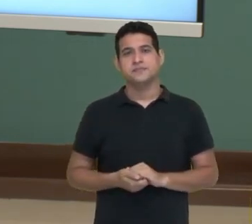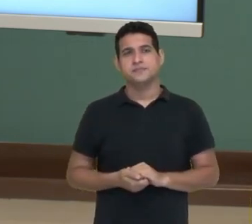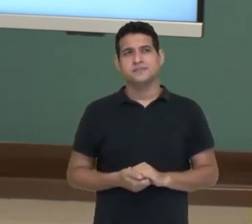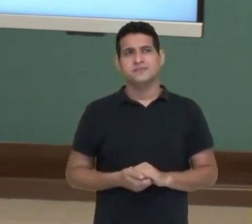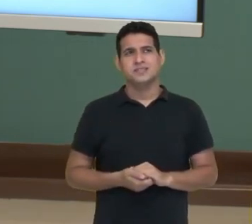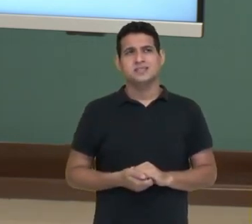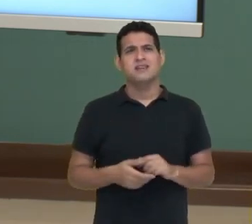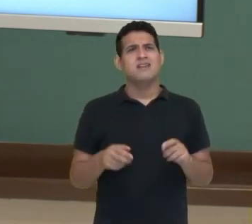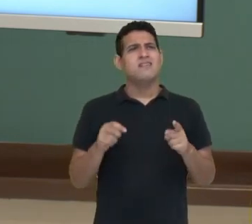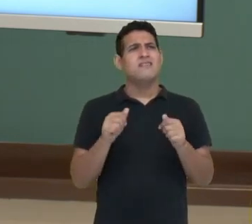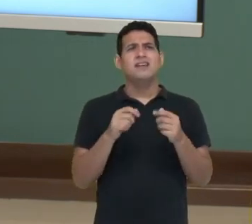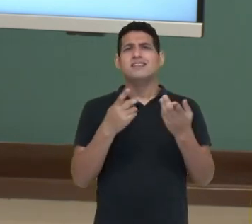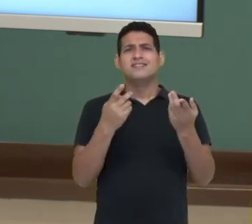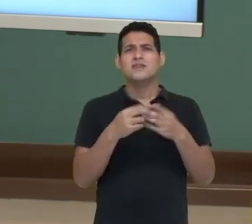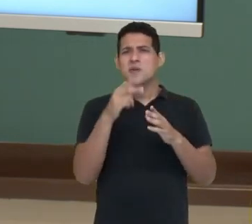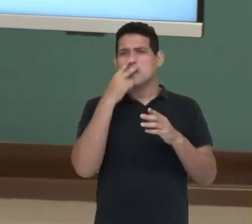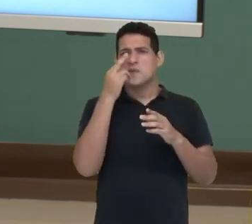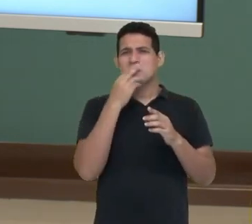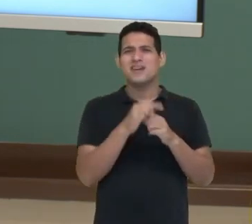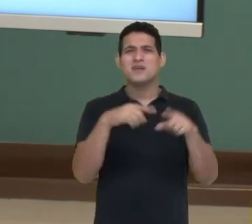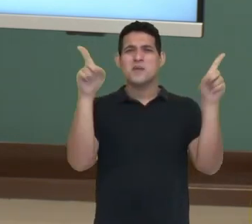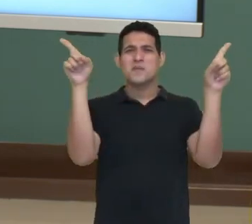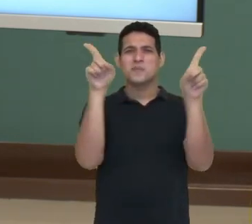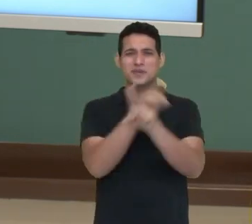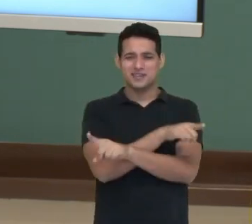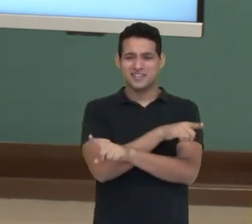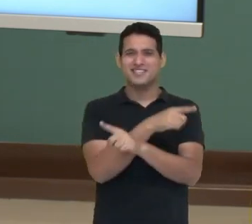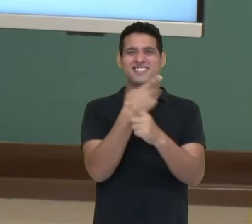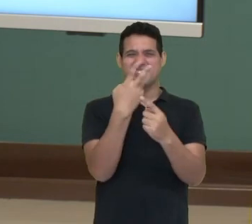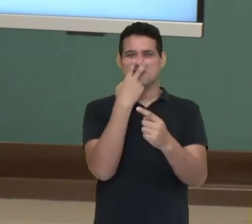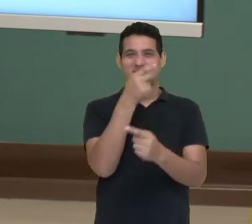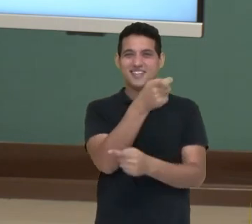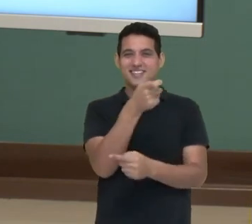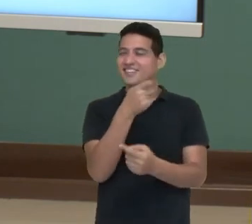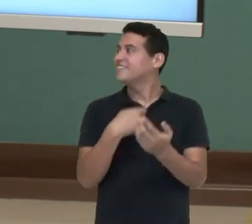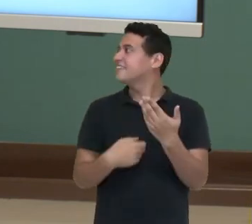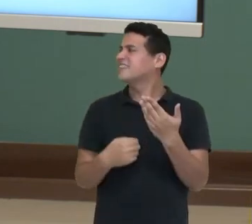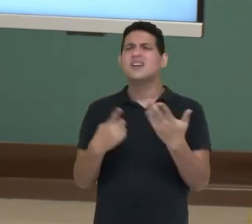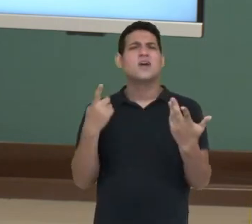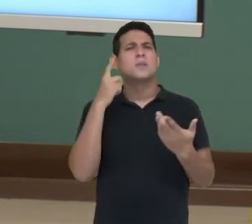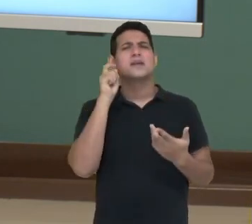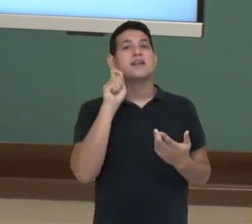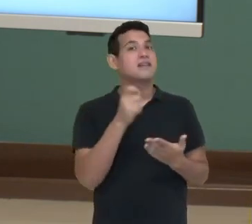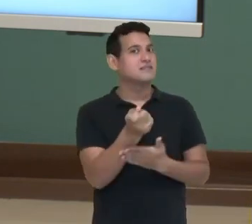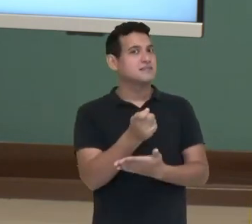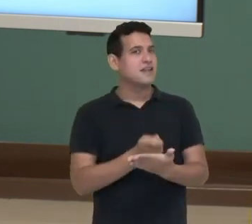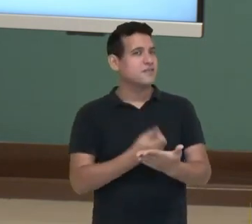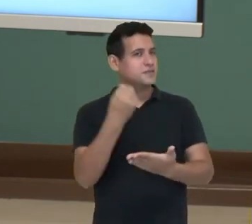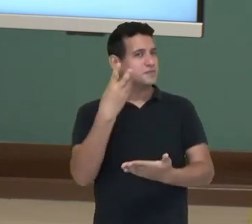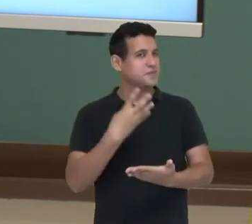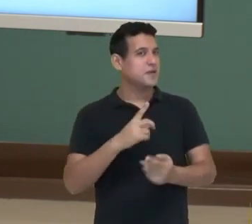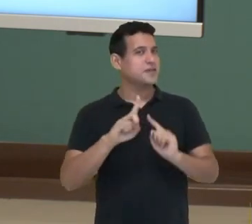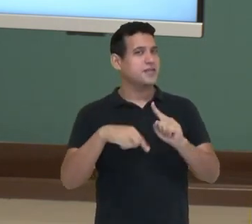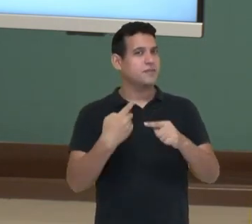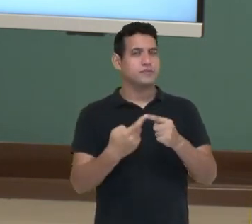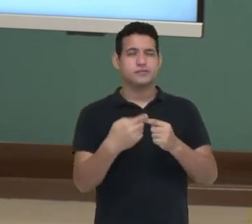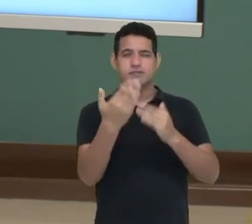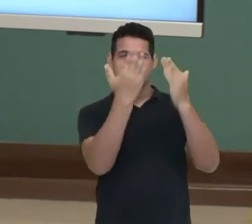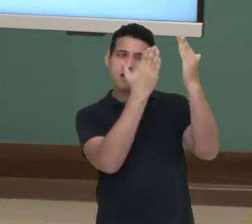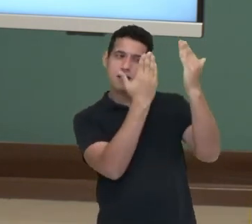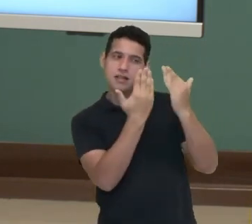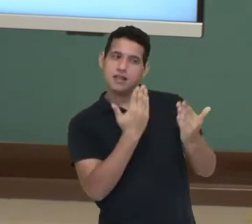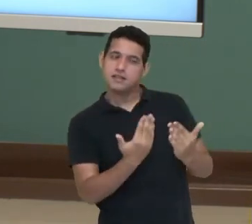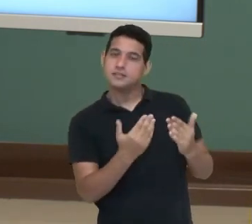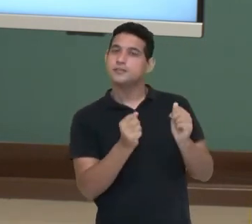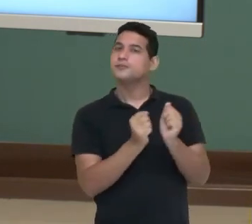Ficou um xizinho bem certinho aqui, né? Que conclusões que eu posso tirar? Escreve aí e comenta depois para a gente